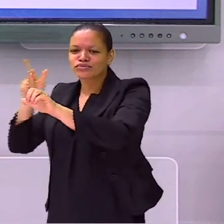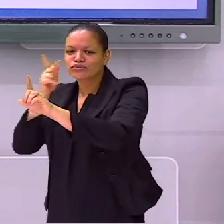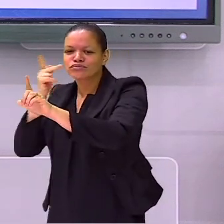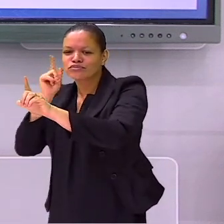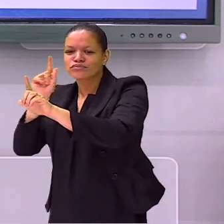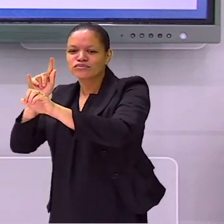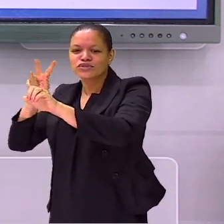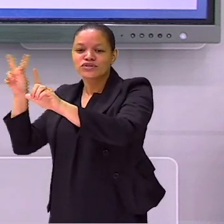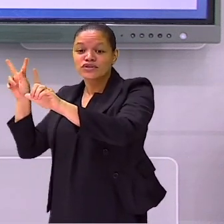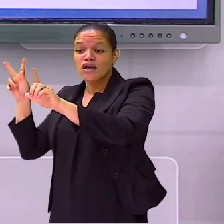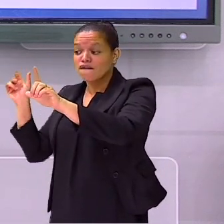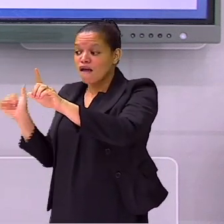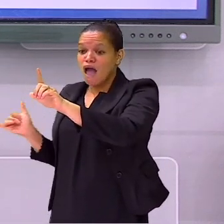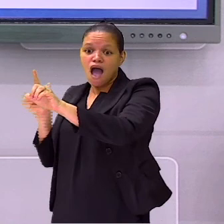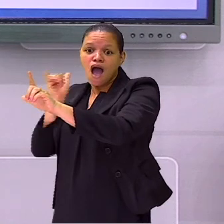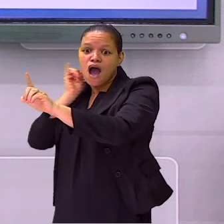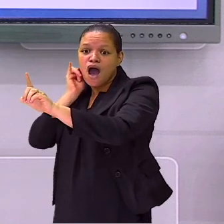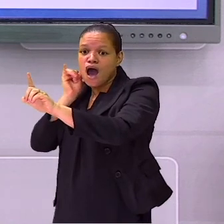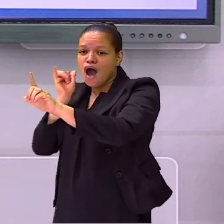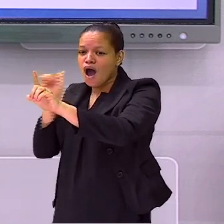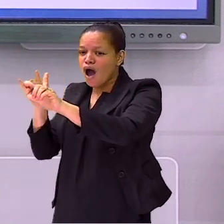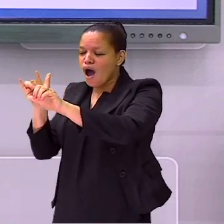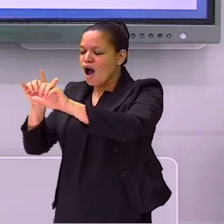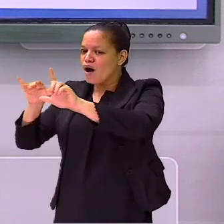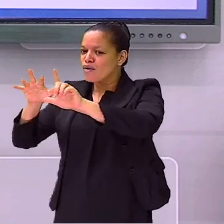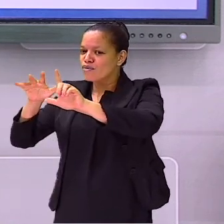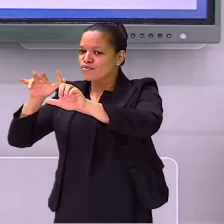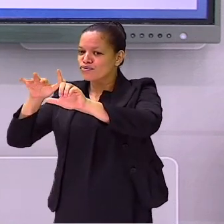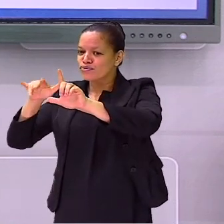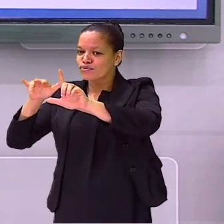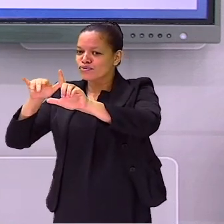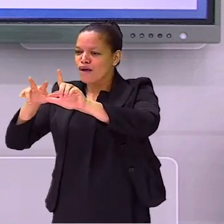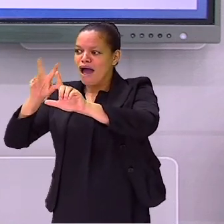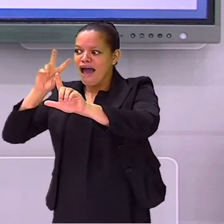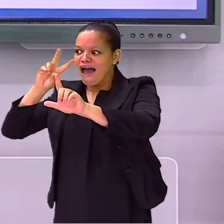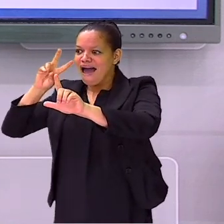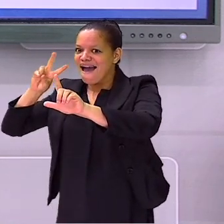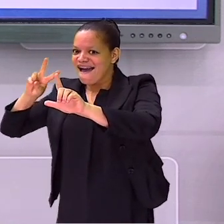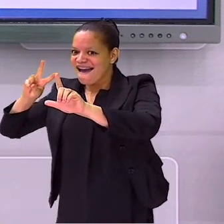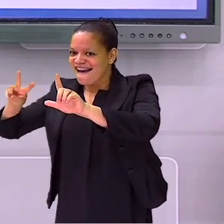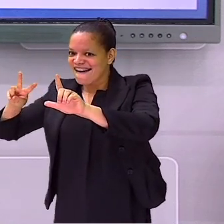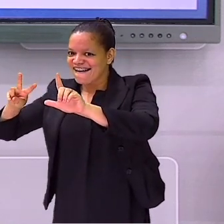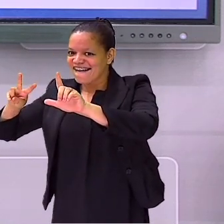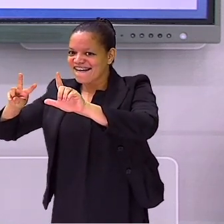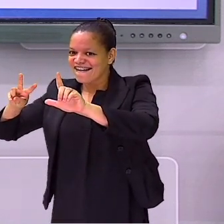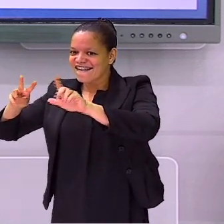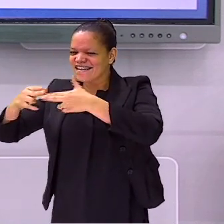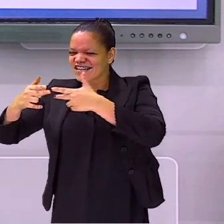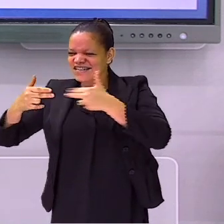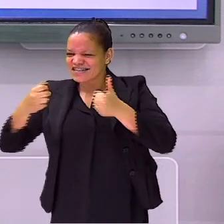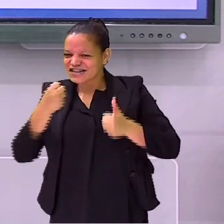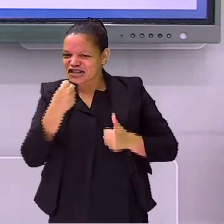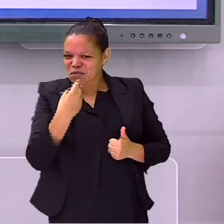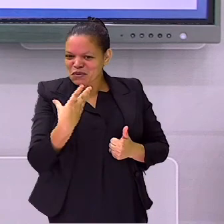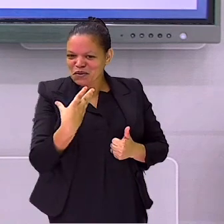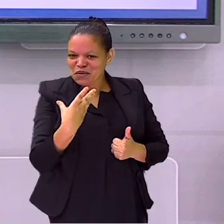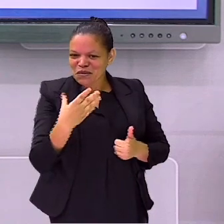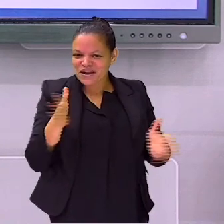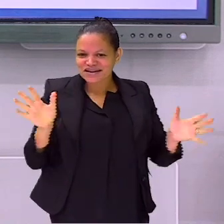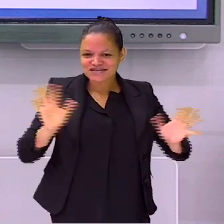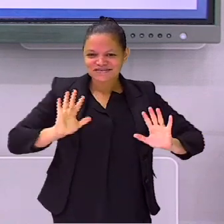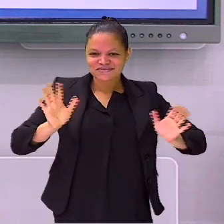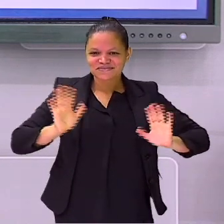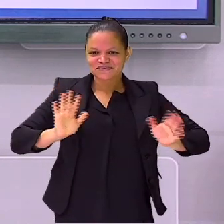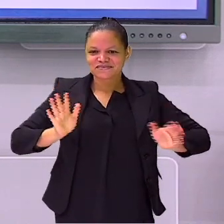celular para essa imagem que aparece no cantinho e você vai ver um trem bom demais da conta. Até a próxima, pessoal!